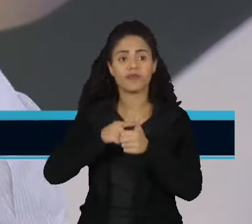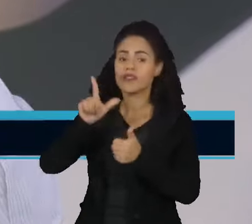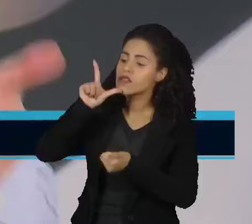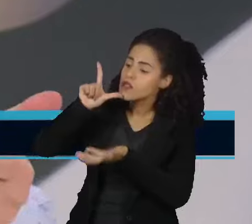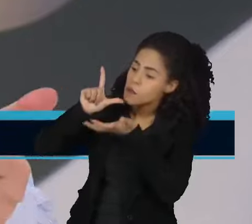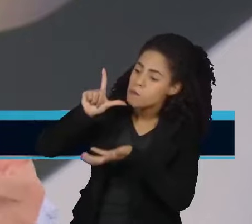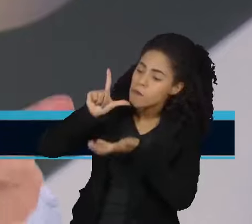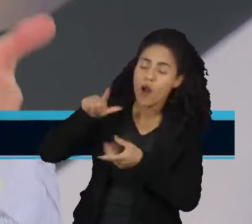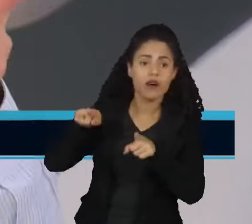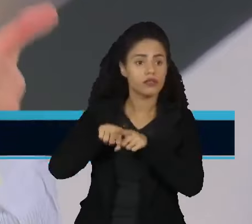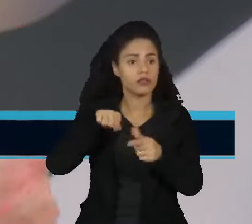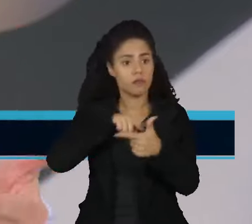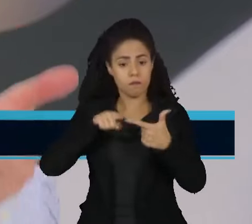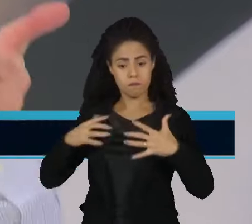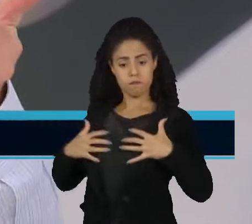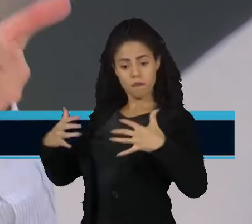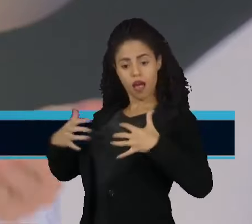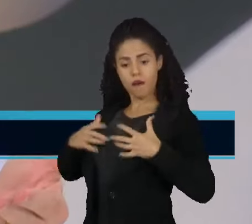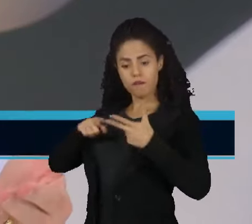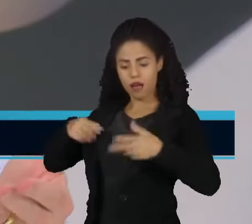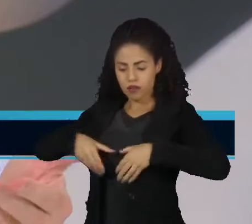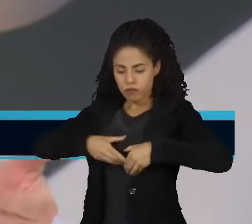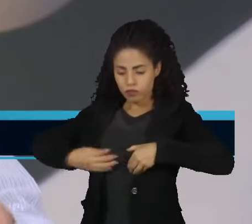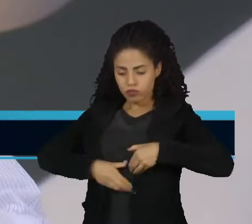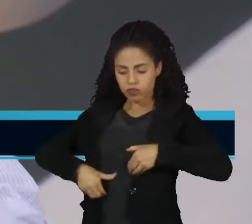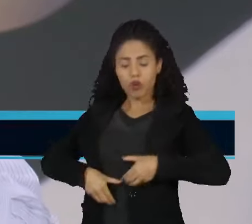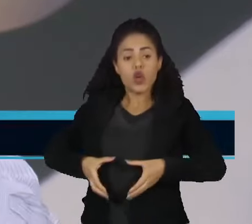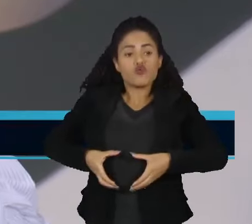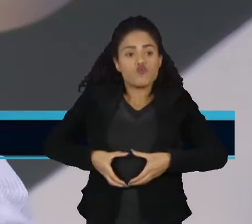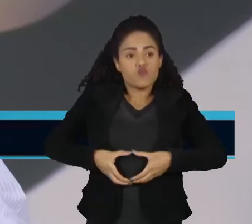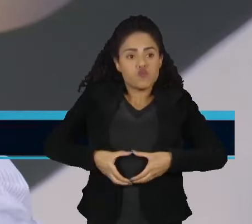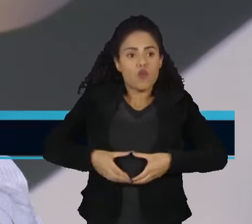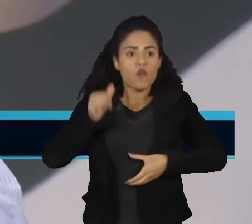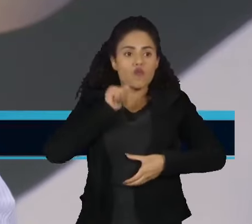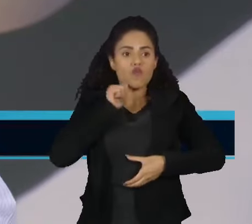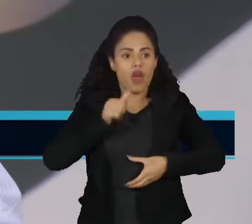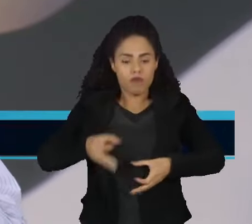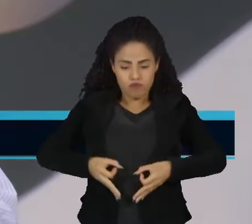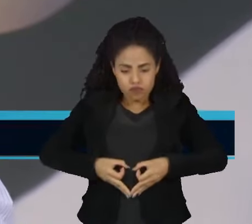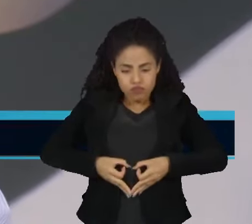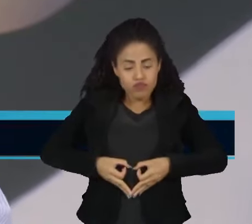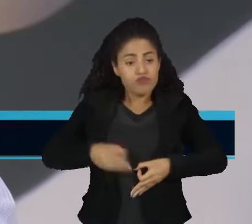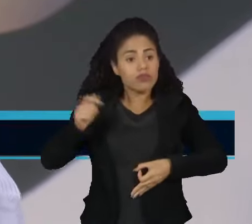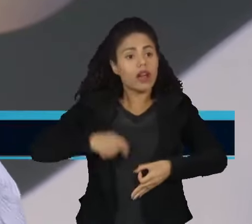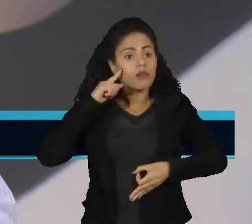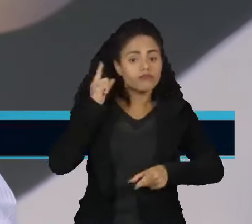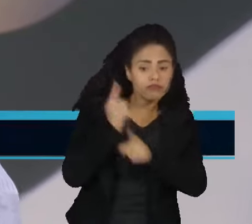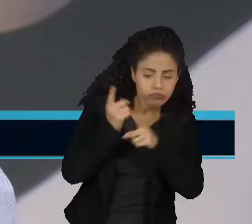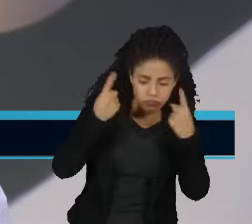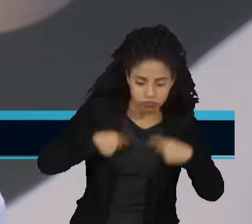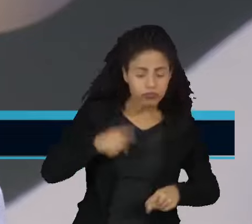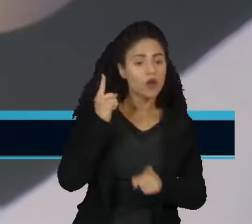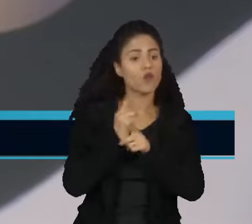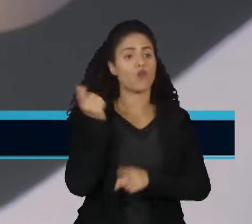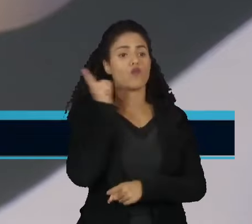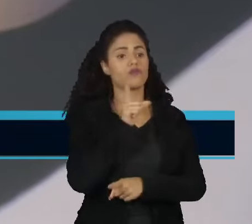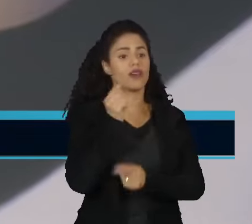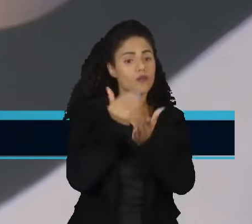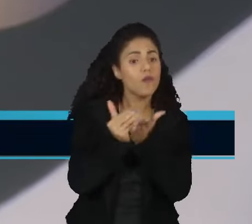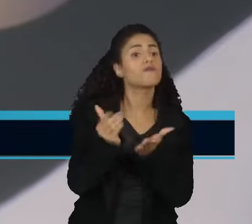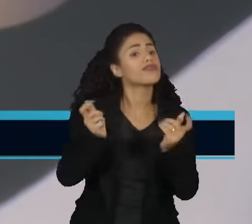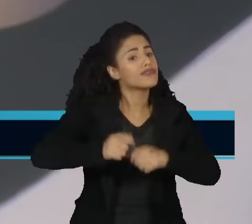câncer de mama câncer de intestino e de colo de útero quer dizer você pode fazer a prevenção ou detecção deles em estágios